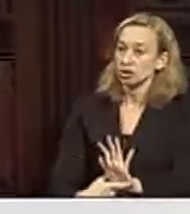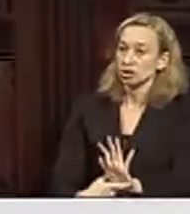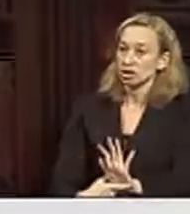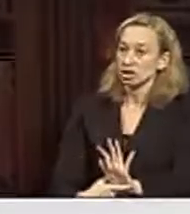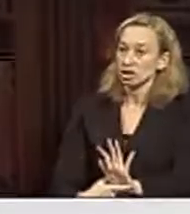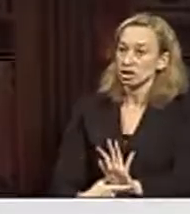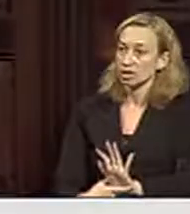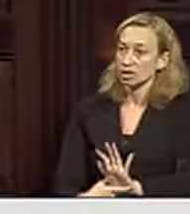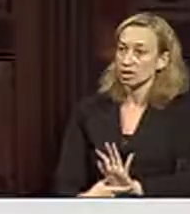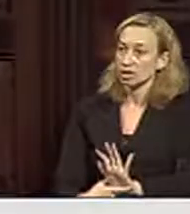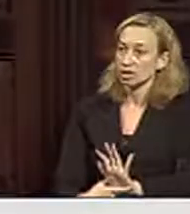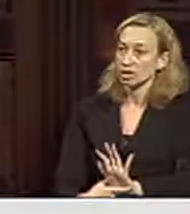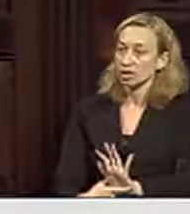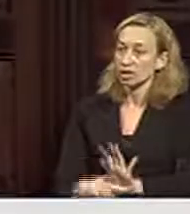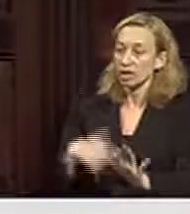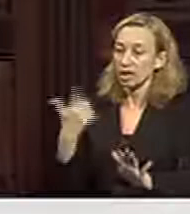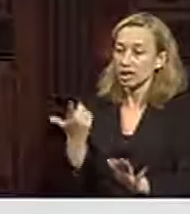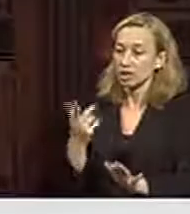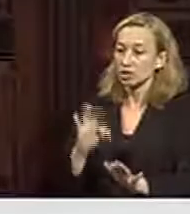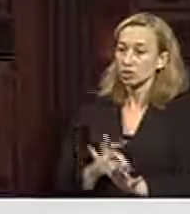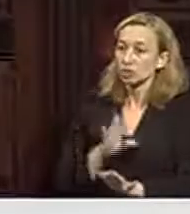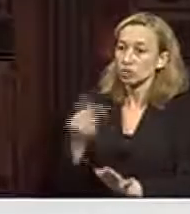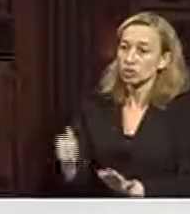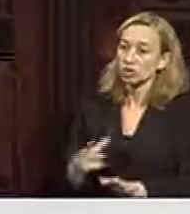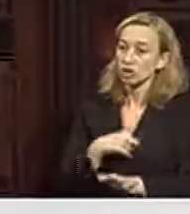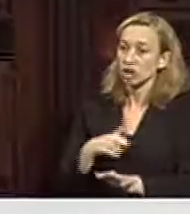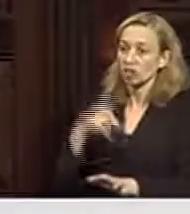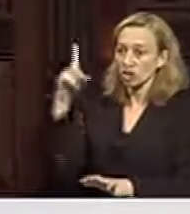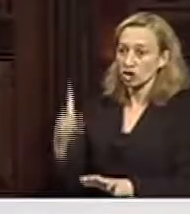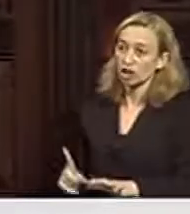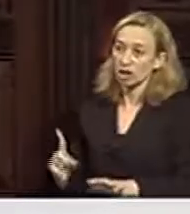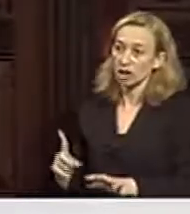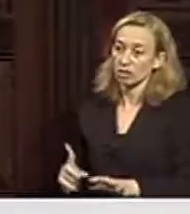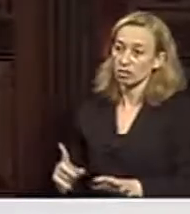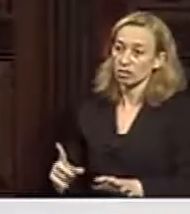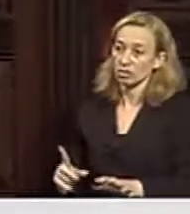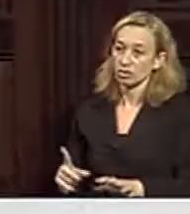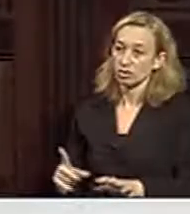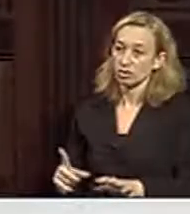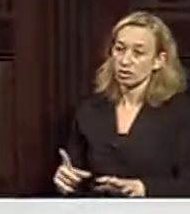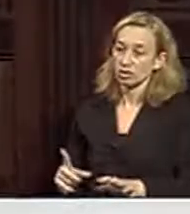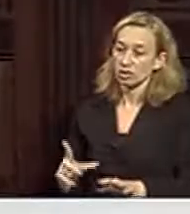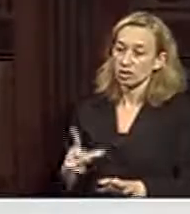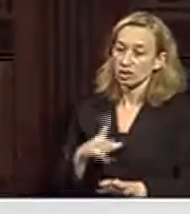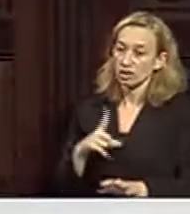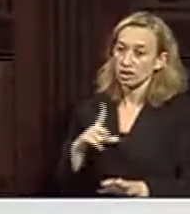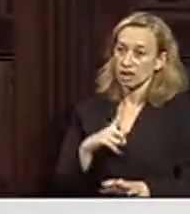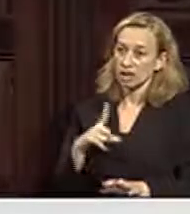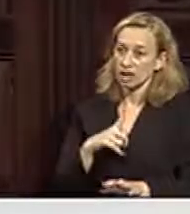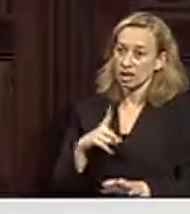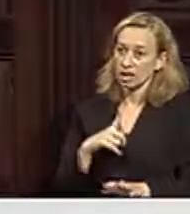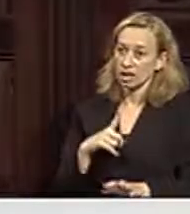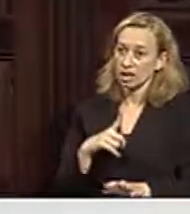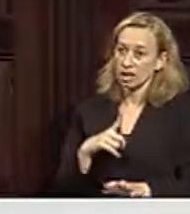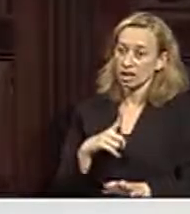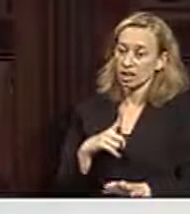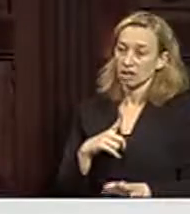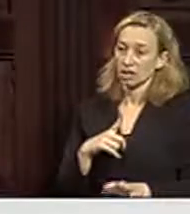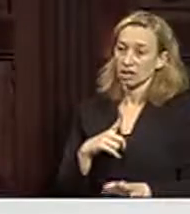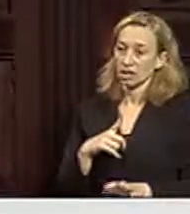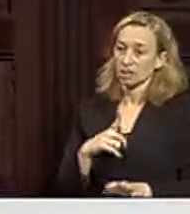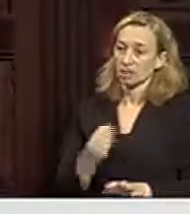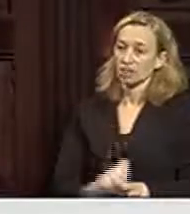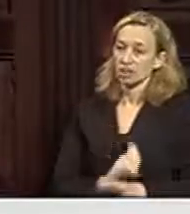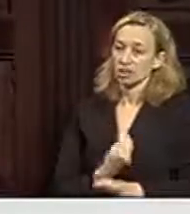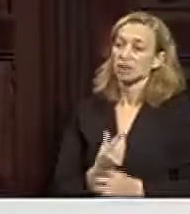e, evidentemente, não é prioridade para eles. Não é prioridade para o Brasil, não é prioridade para os gestores